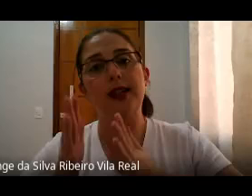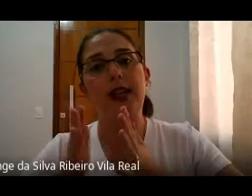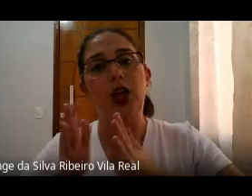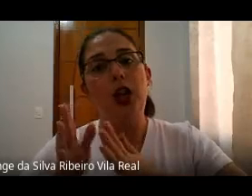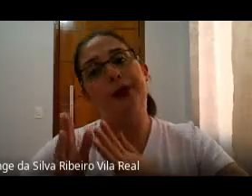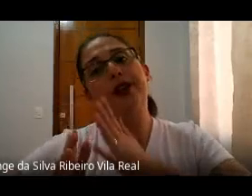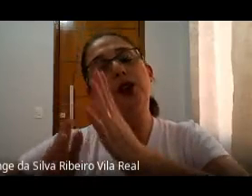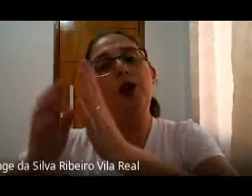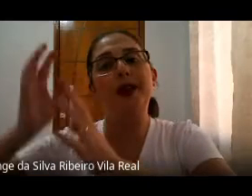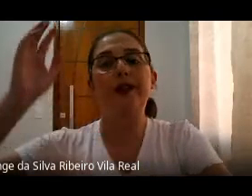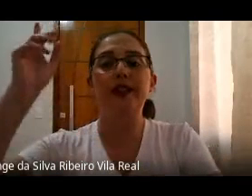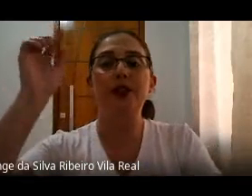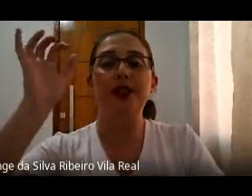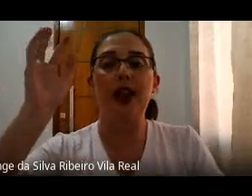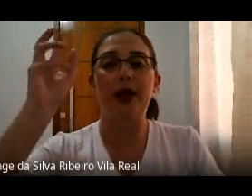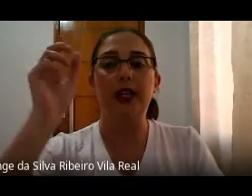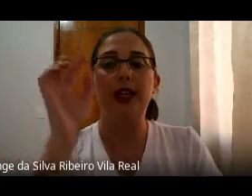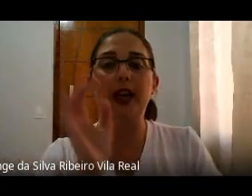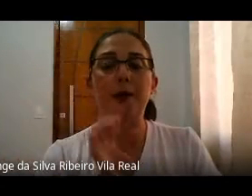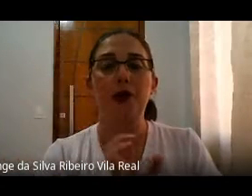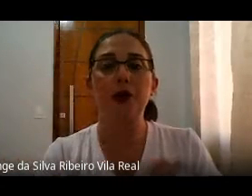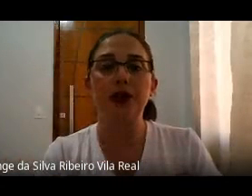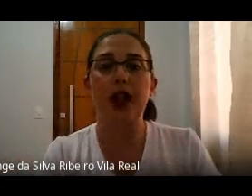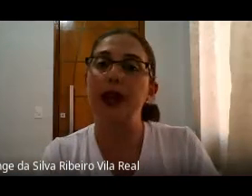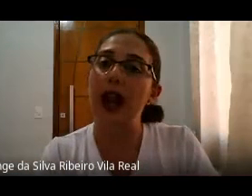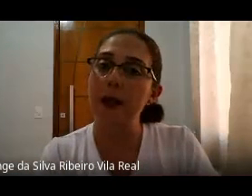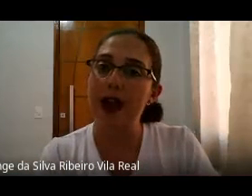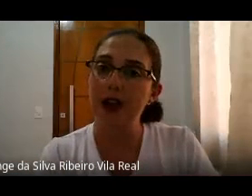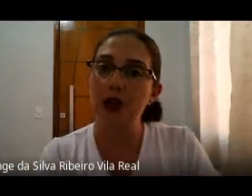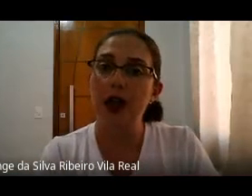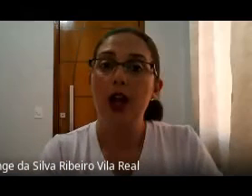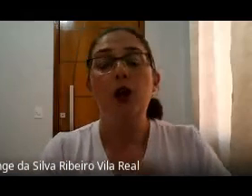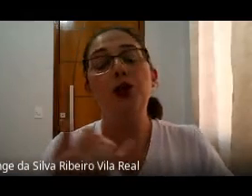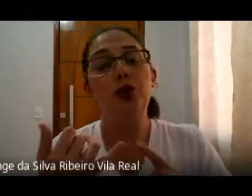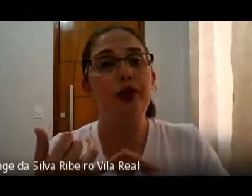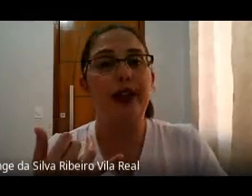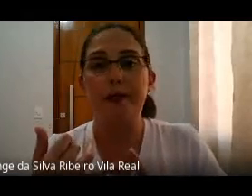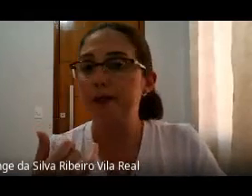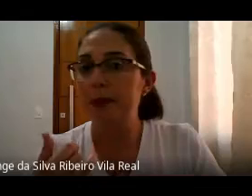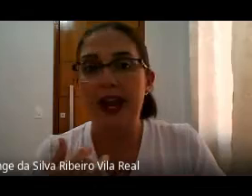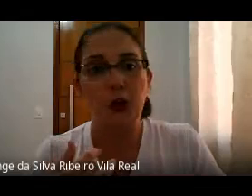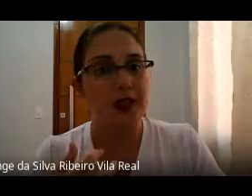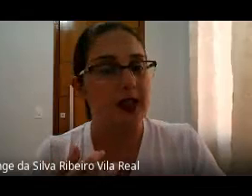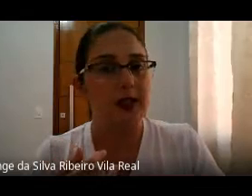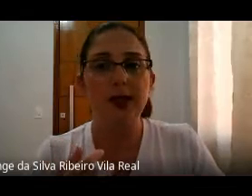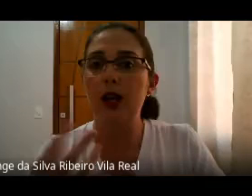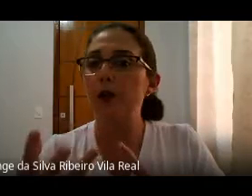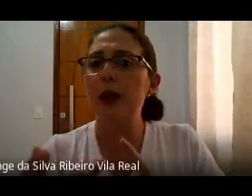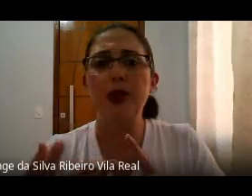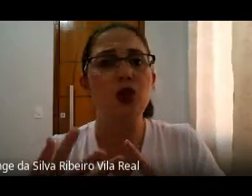os sinais aqui. Porque se eu começo a fazer o sinal aqui, daqui a pouco o sinal está lá embaixo, o surdo vai parar de